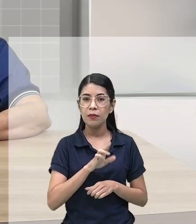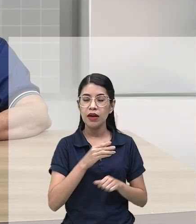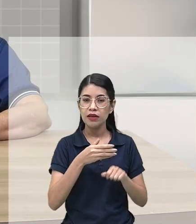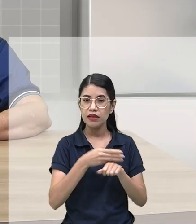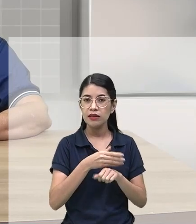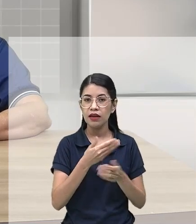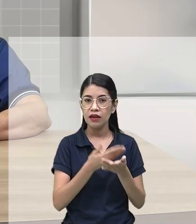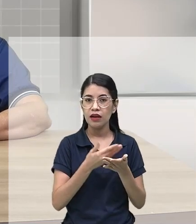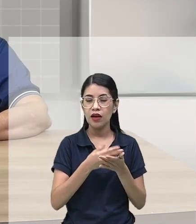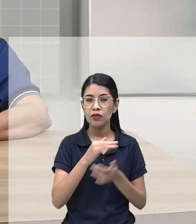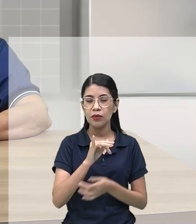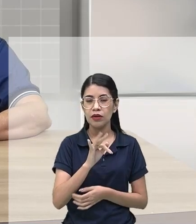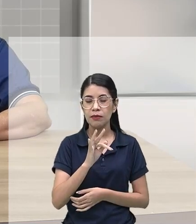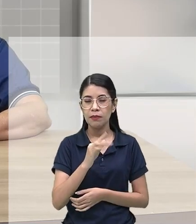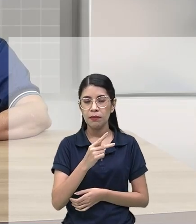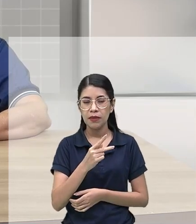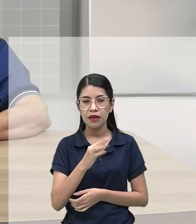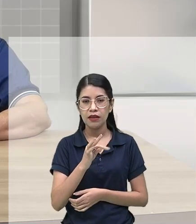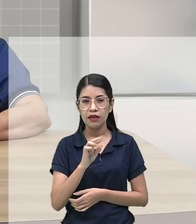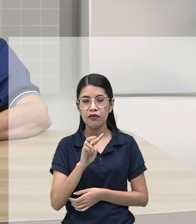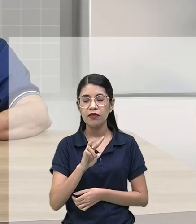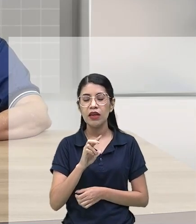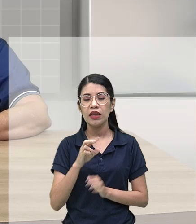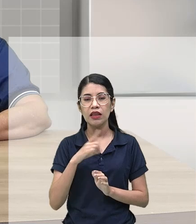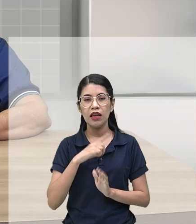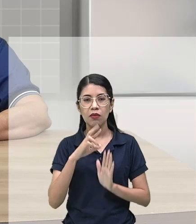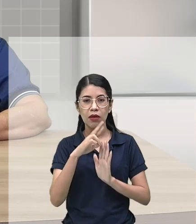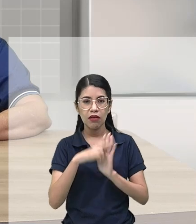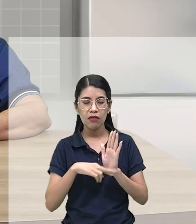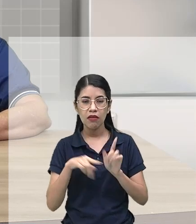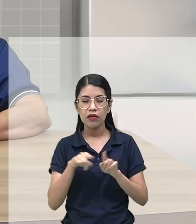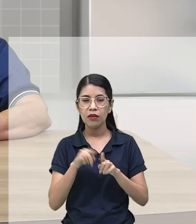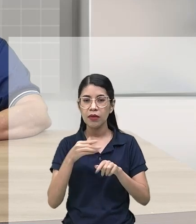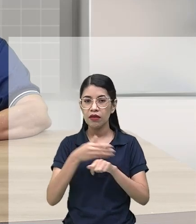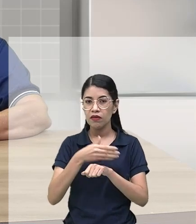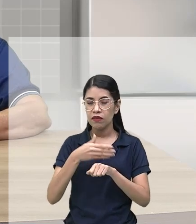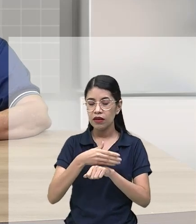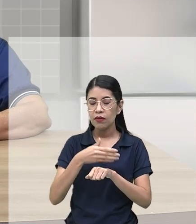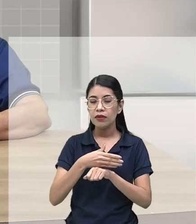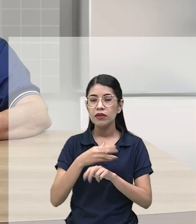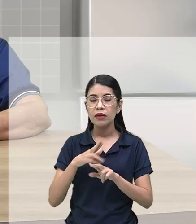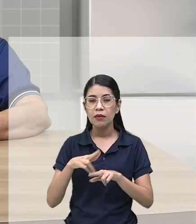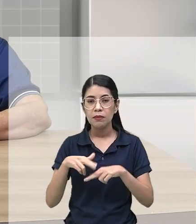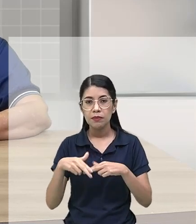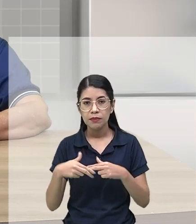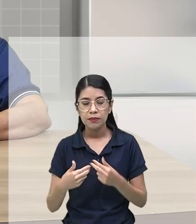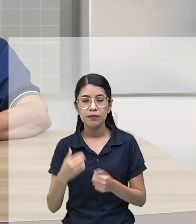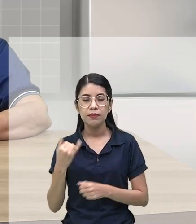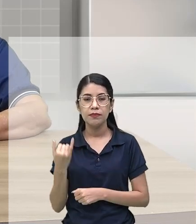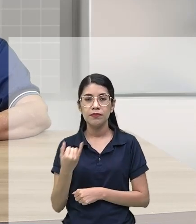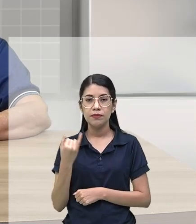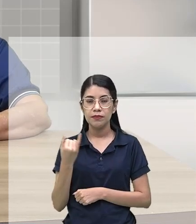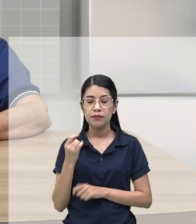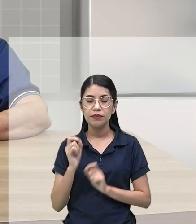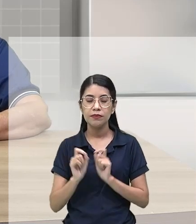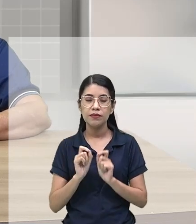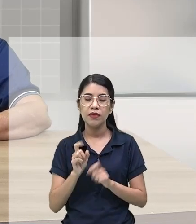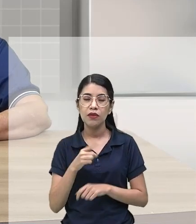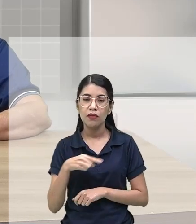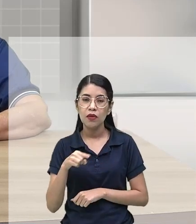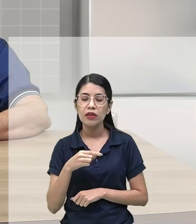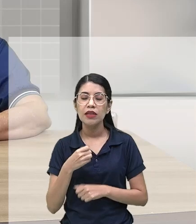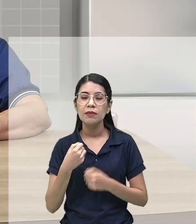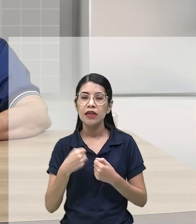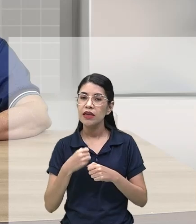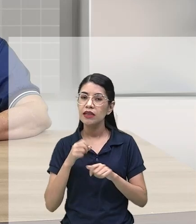aí é lá nesse e-mail que gera relatórios, a frequência do nosso professor. Então é de suma importância, gente, que vocês estejam